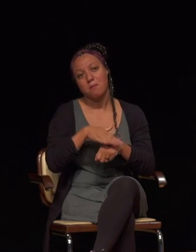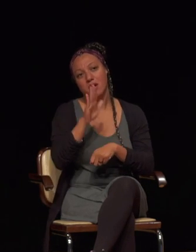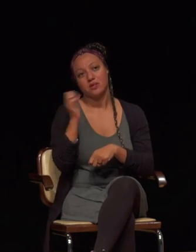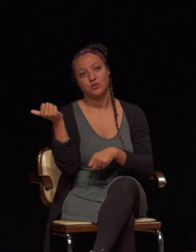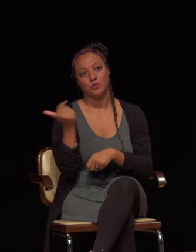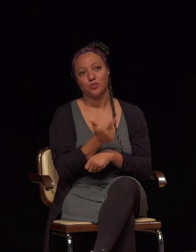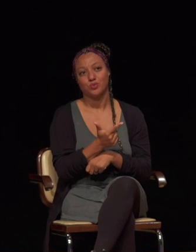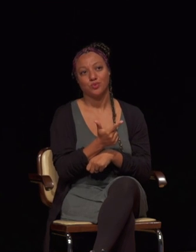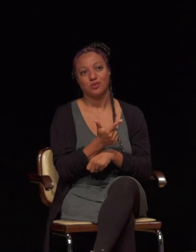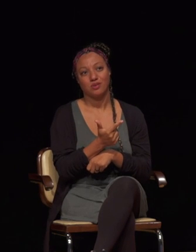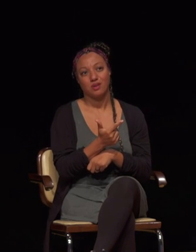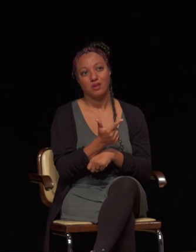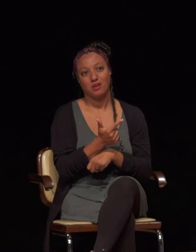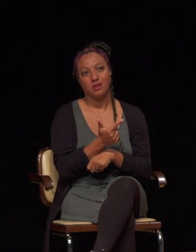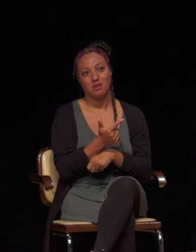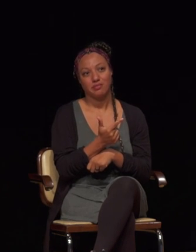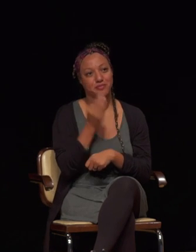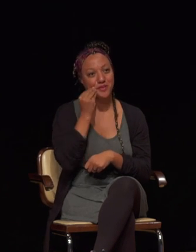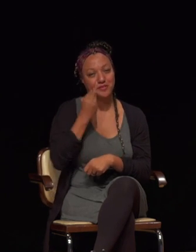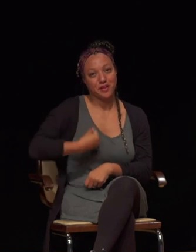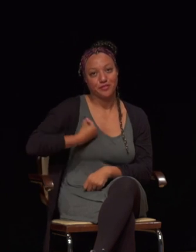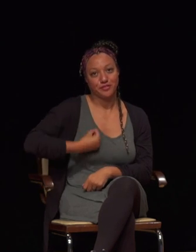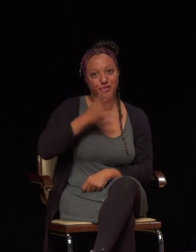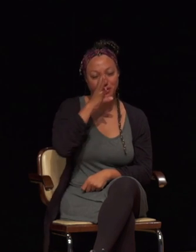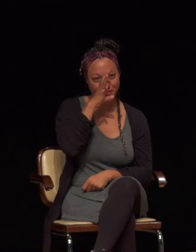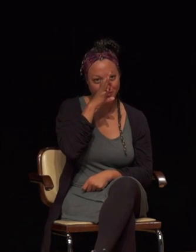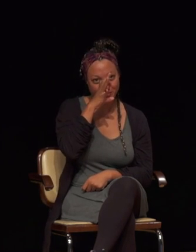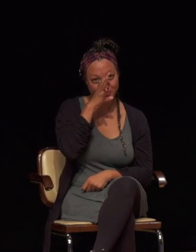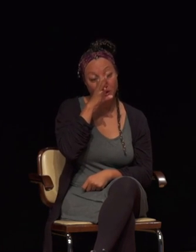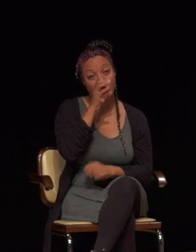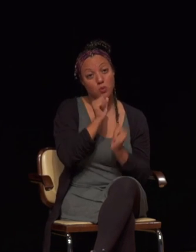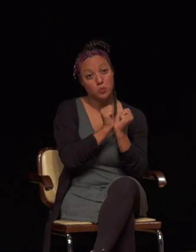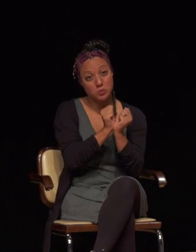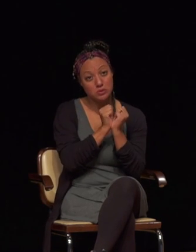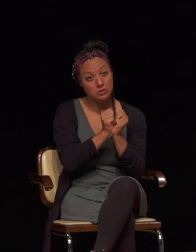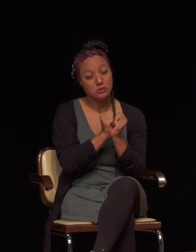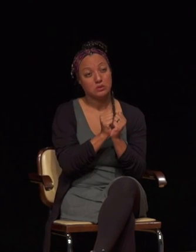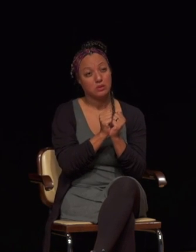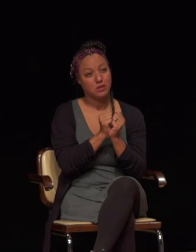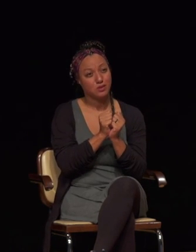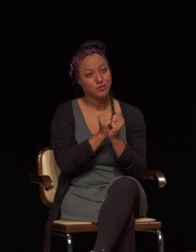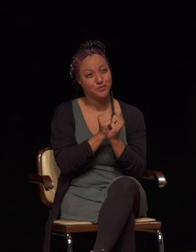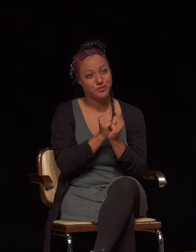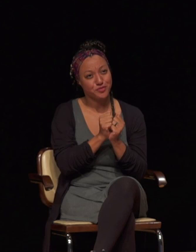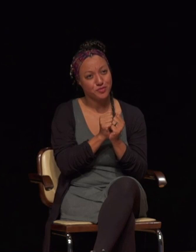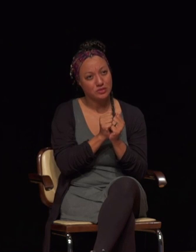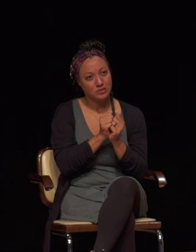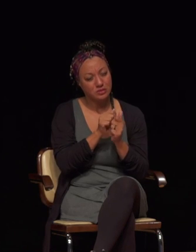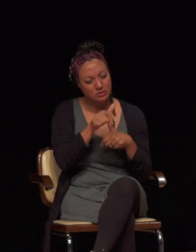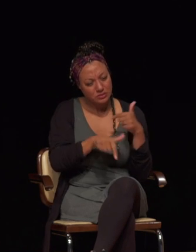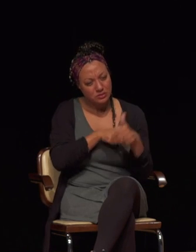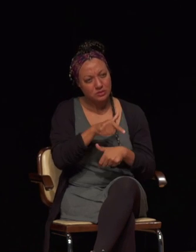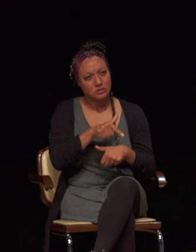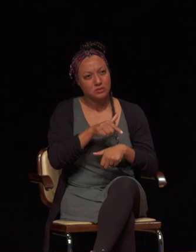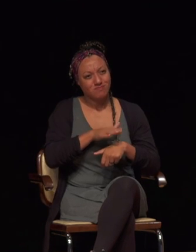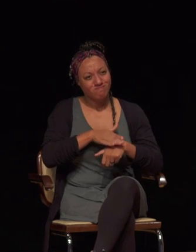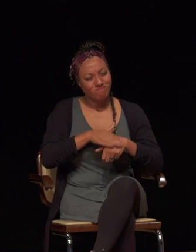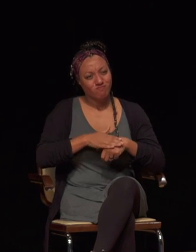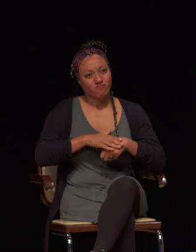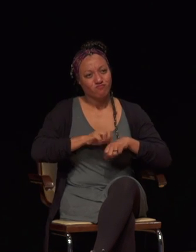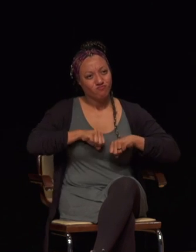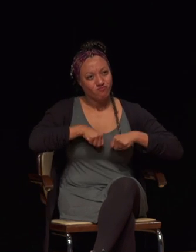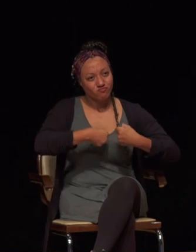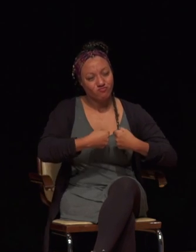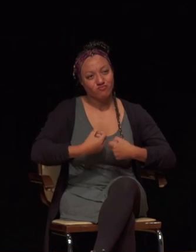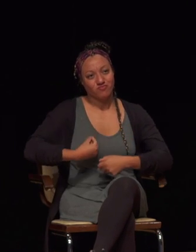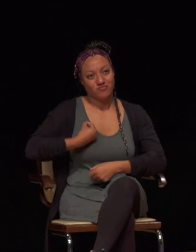e tão somente sobreviver eles inventaram e se reinventaram como o Adriano disse na abertura como diz